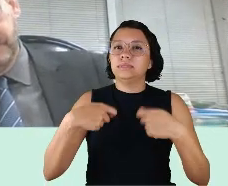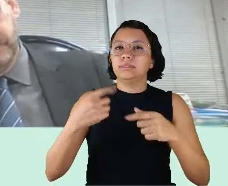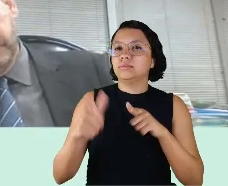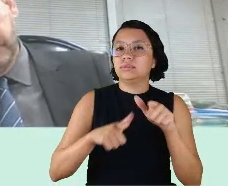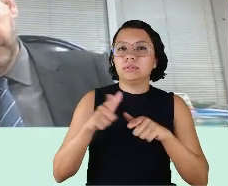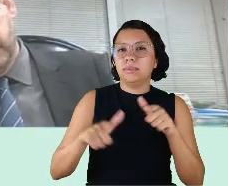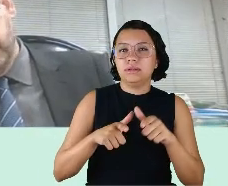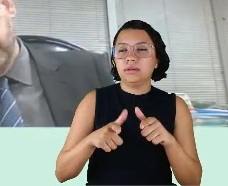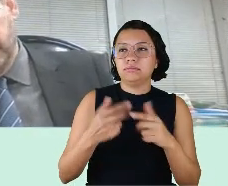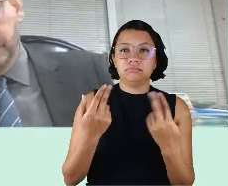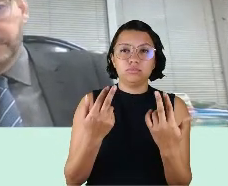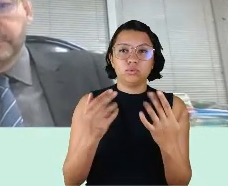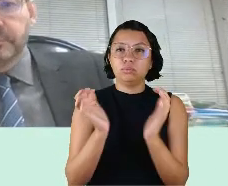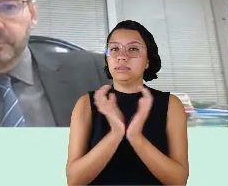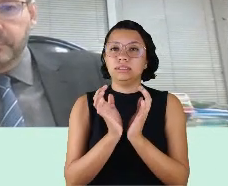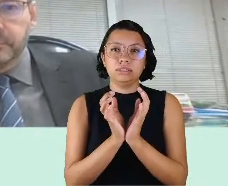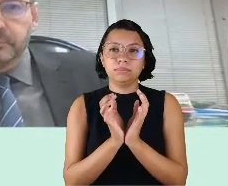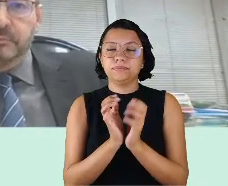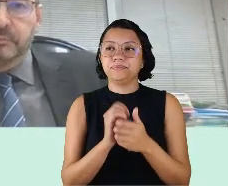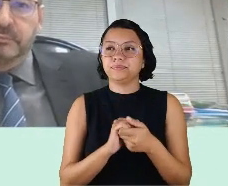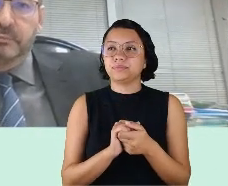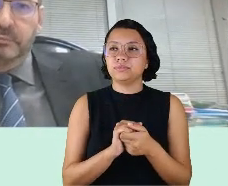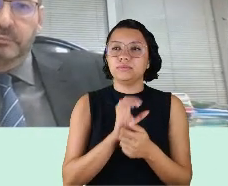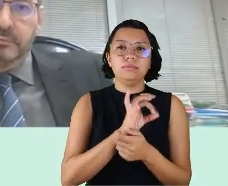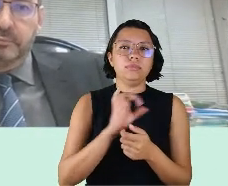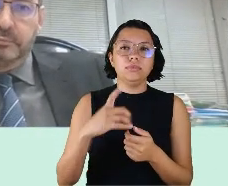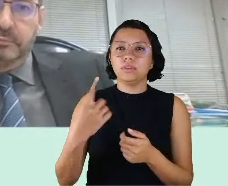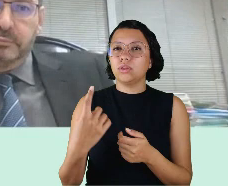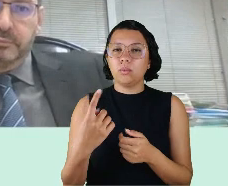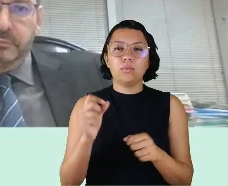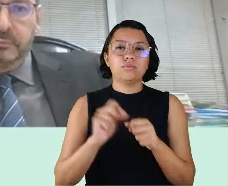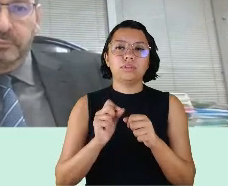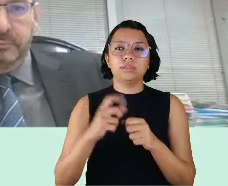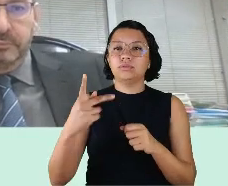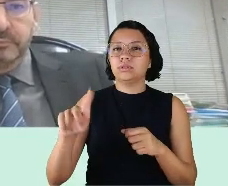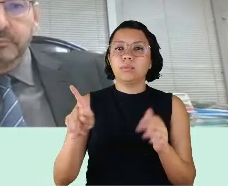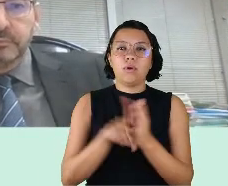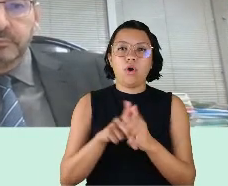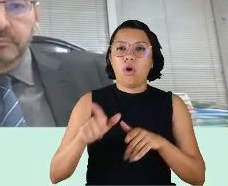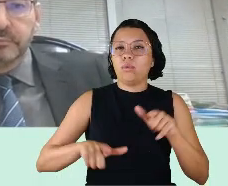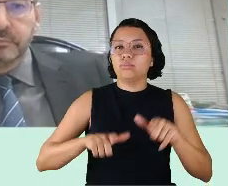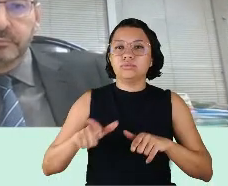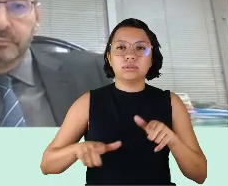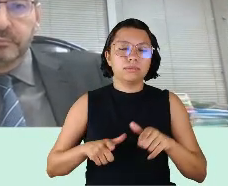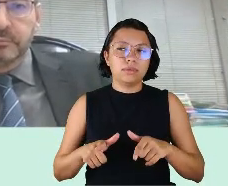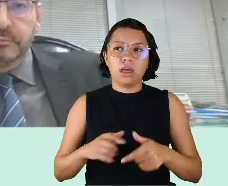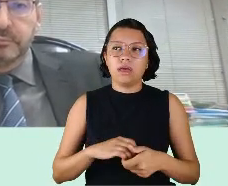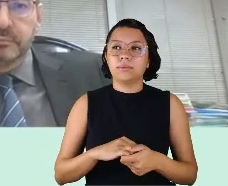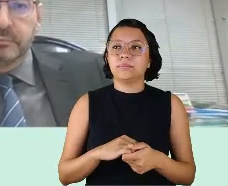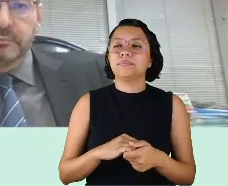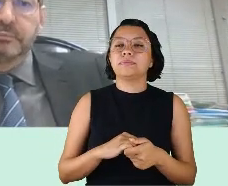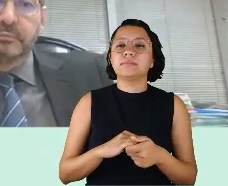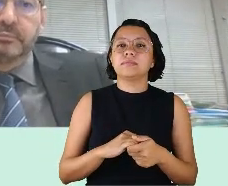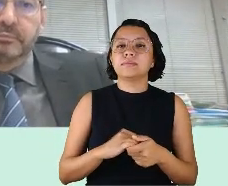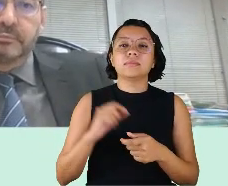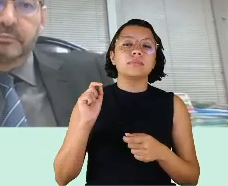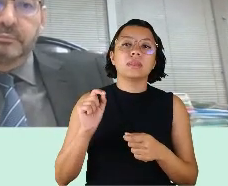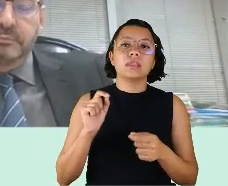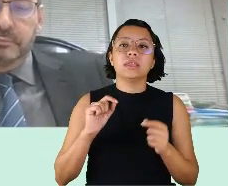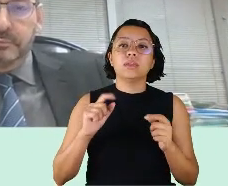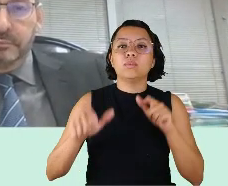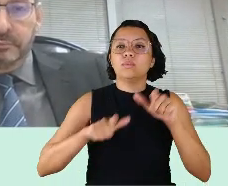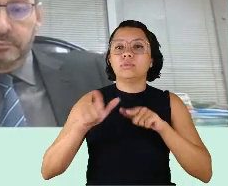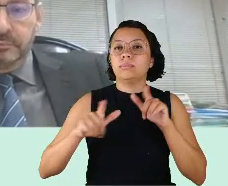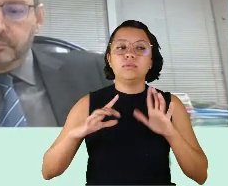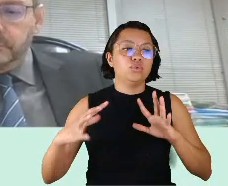precisamos trabalhar como uma equipe, né, cada um fazendo o seu trabalho para que o trabalho